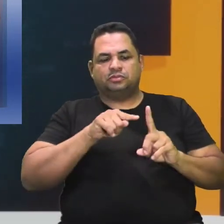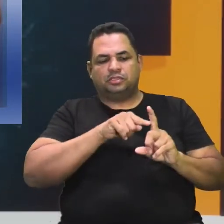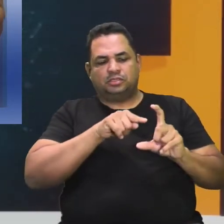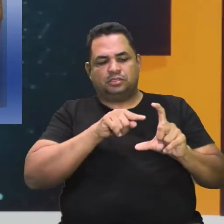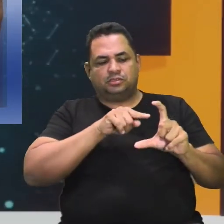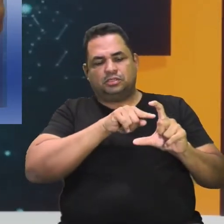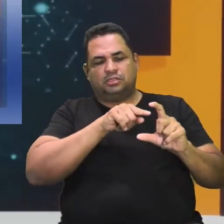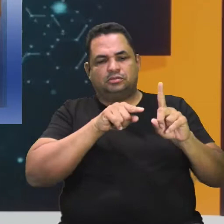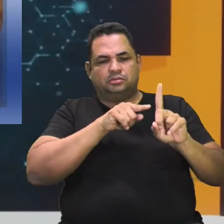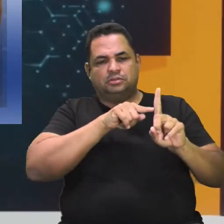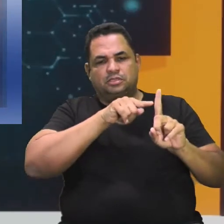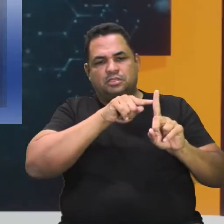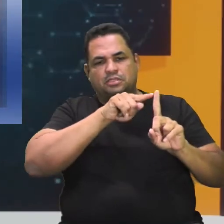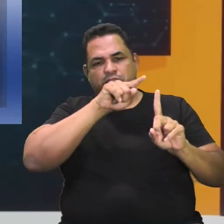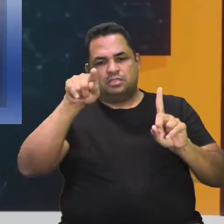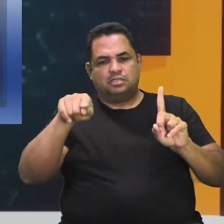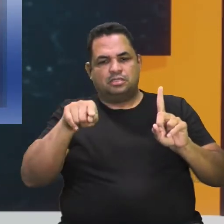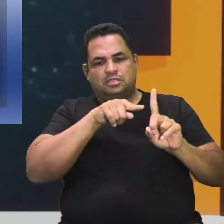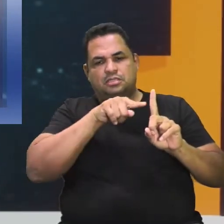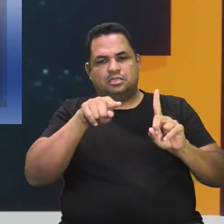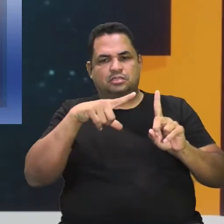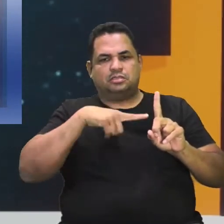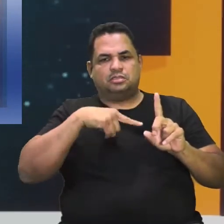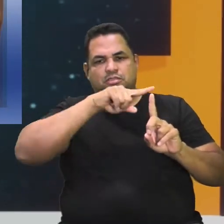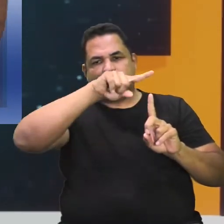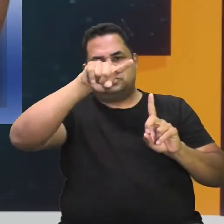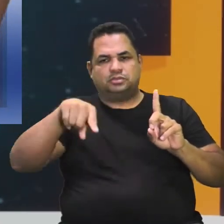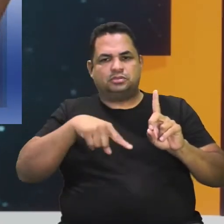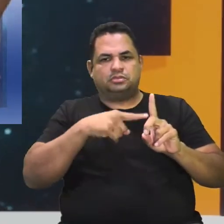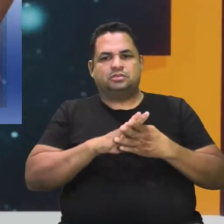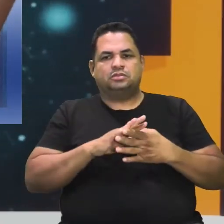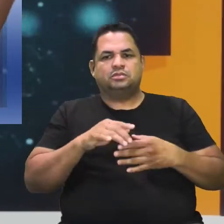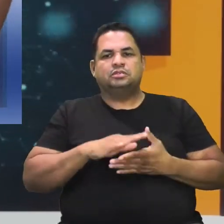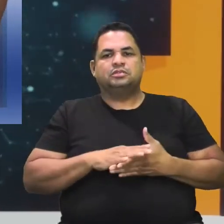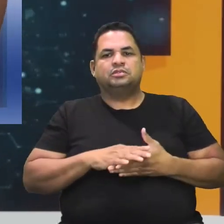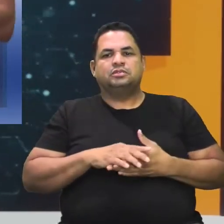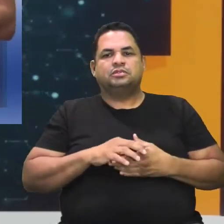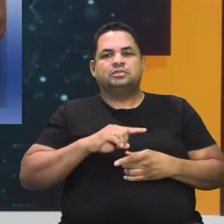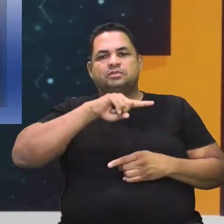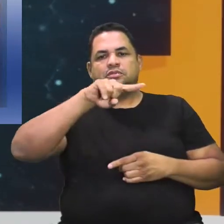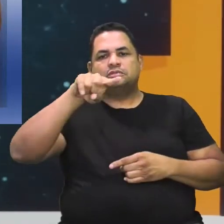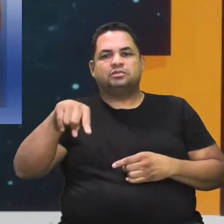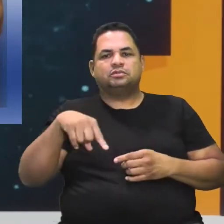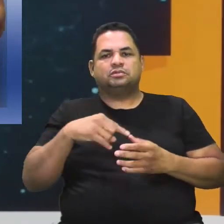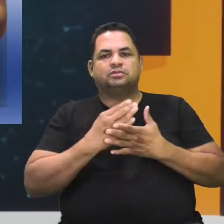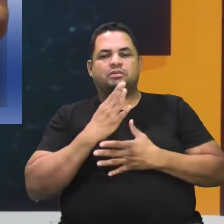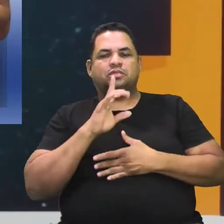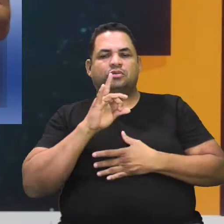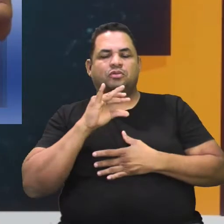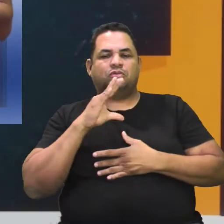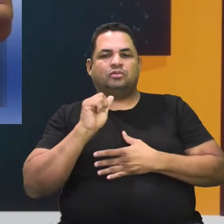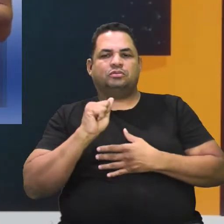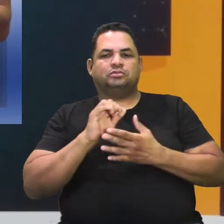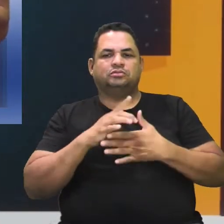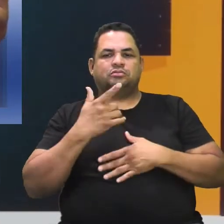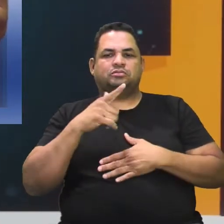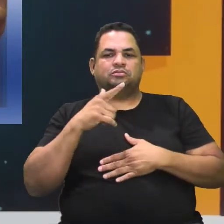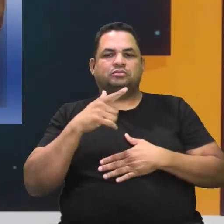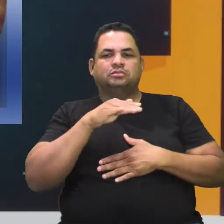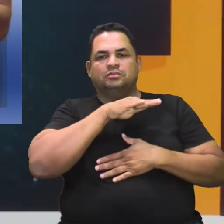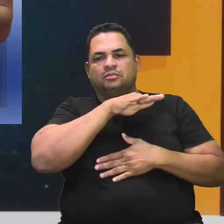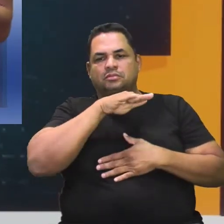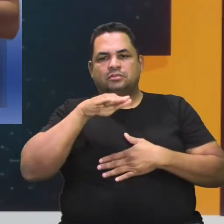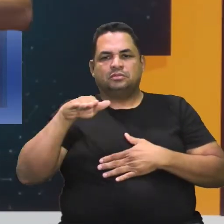os dois têm diâmetro, mas no círculo nós não temos a corda, nós não temos, né,